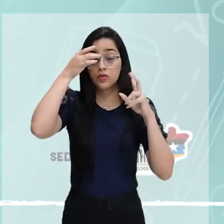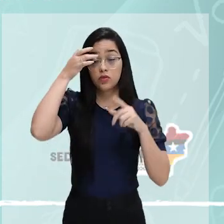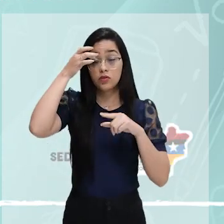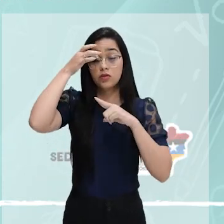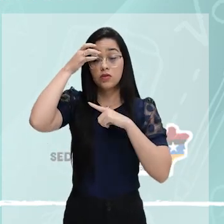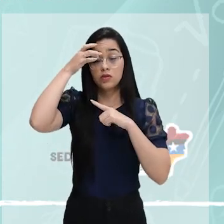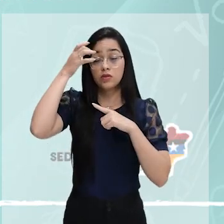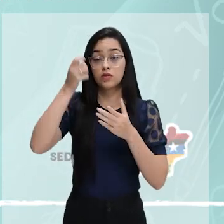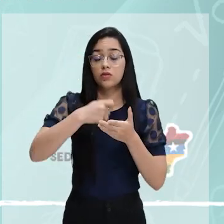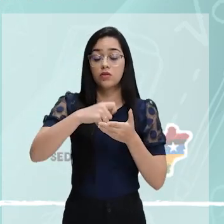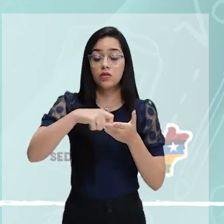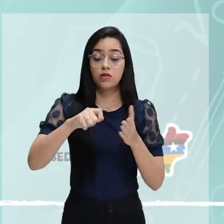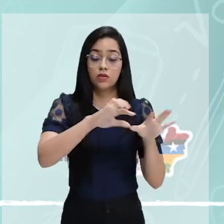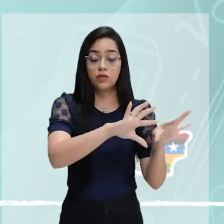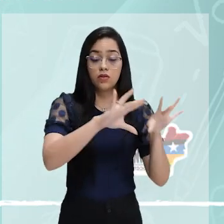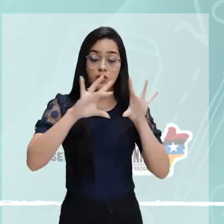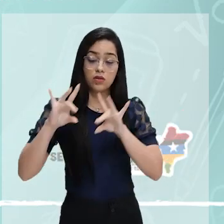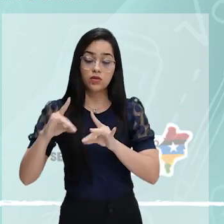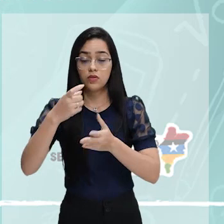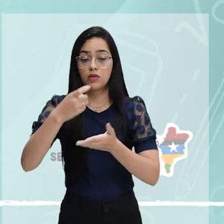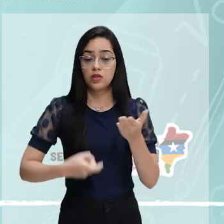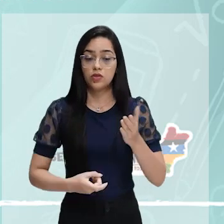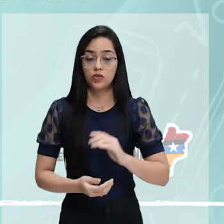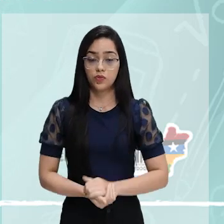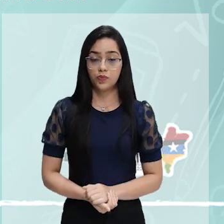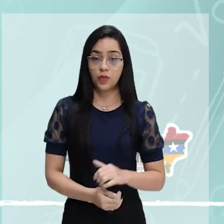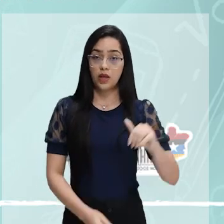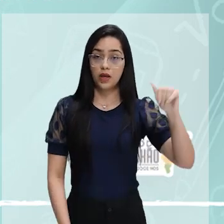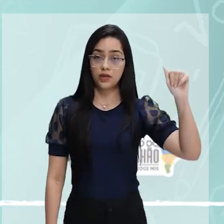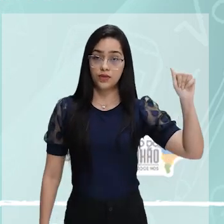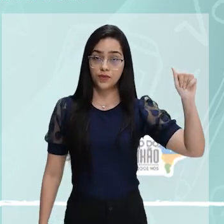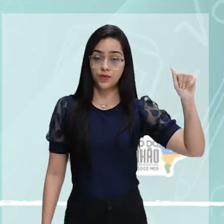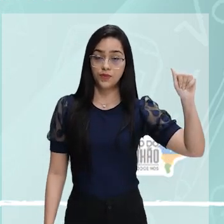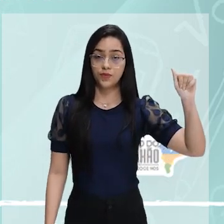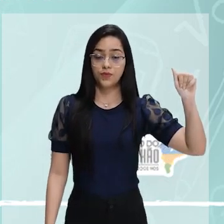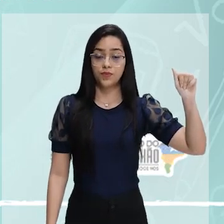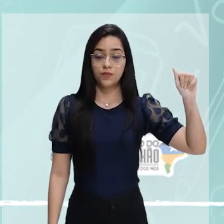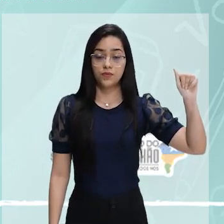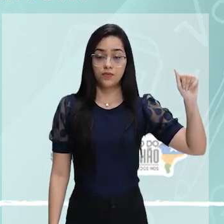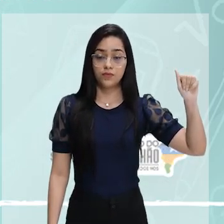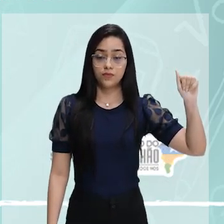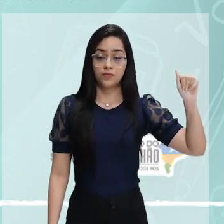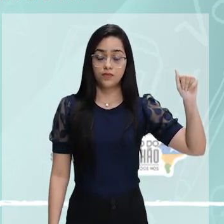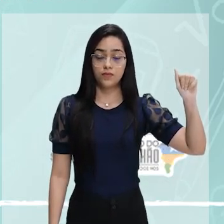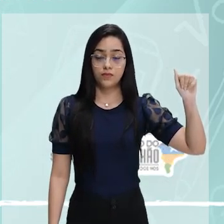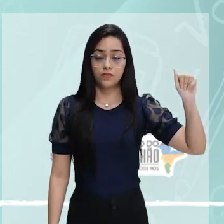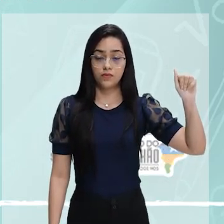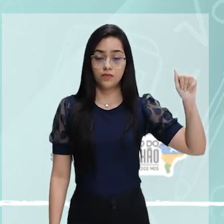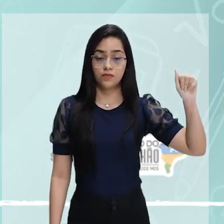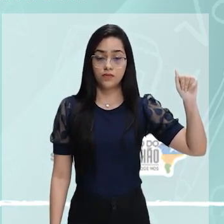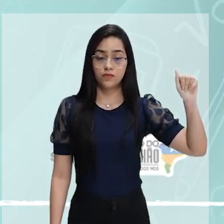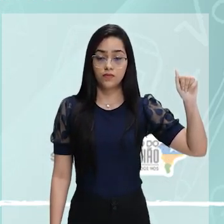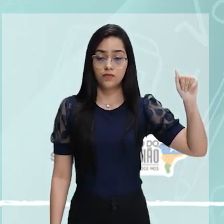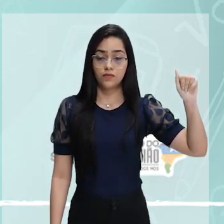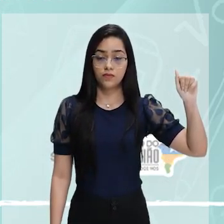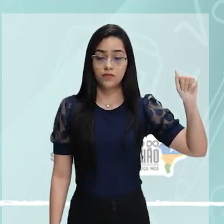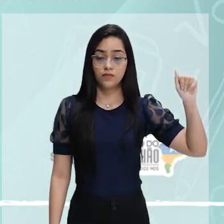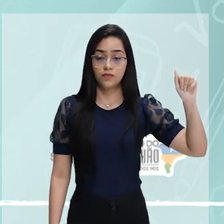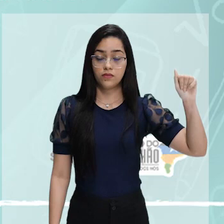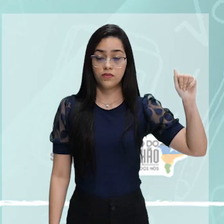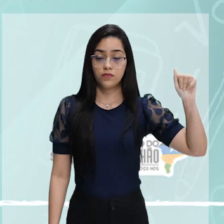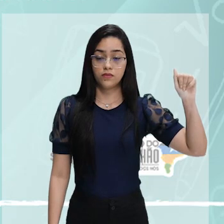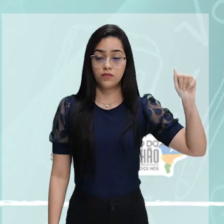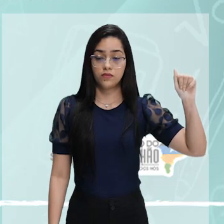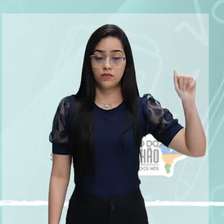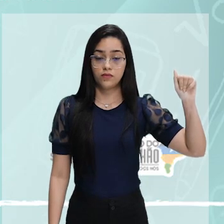foram transcritas do texto. O autor sobredoura a realidade e fecha os